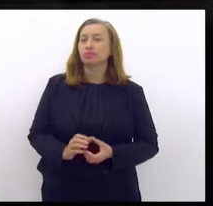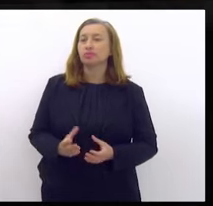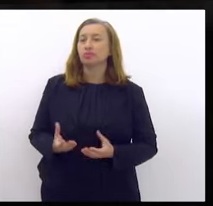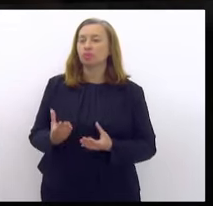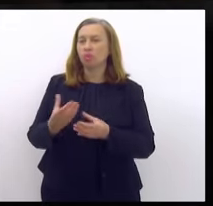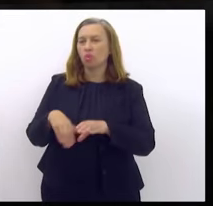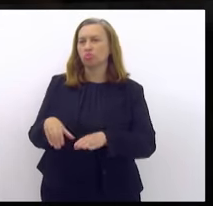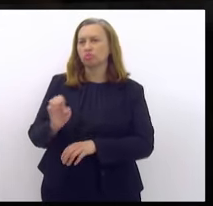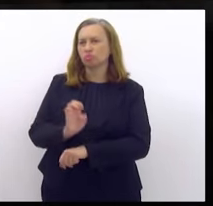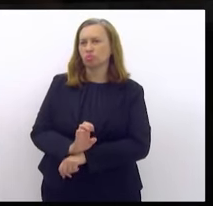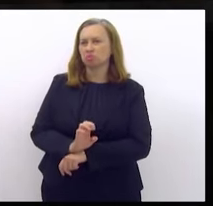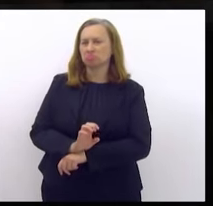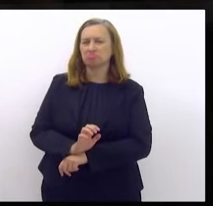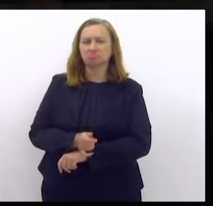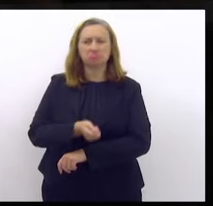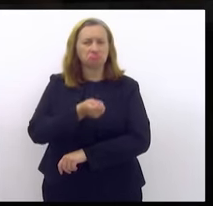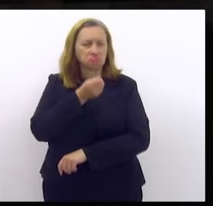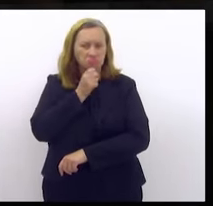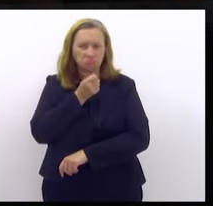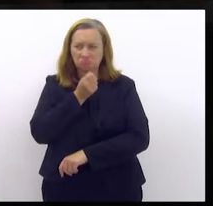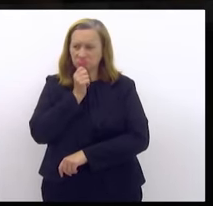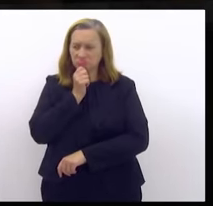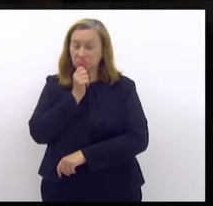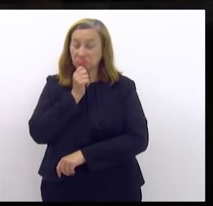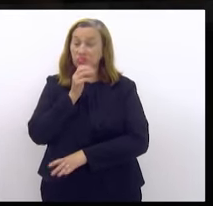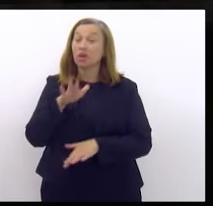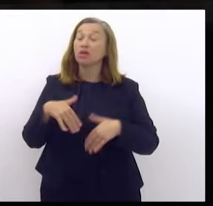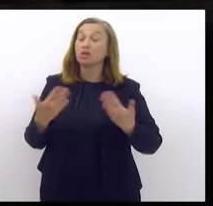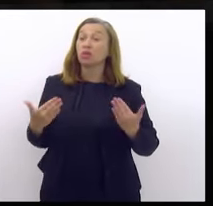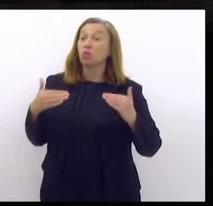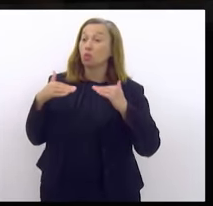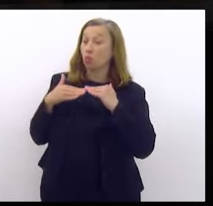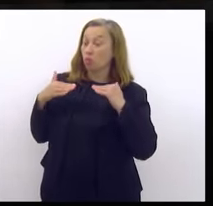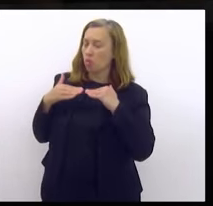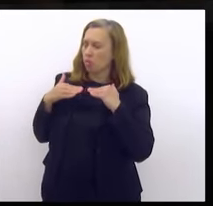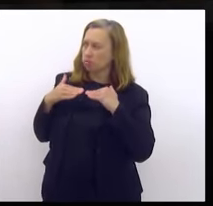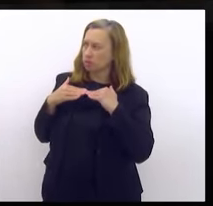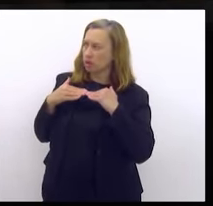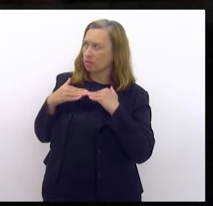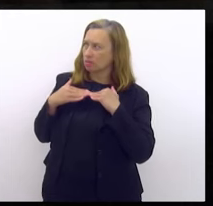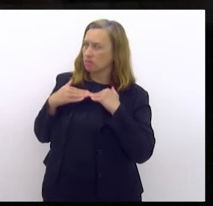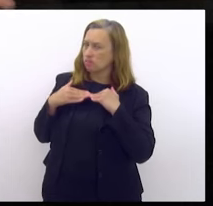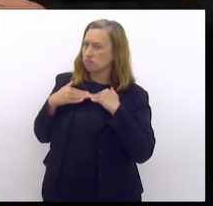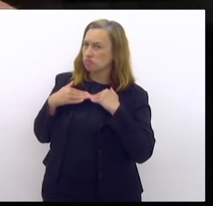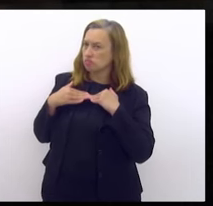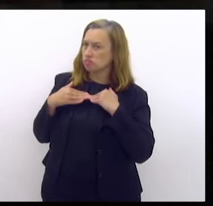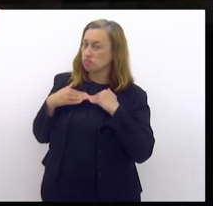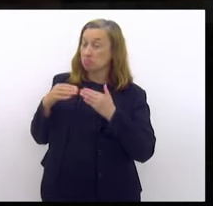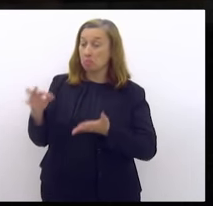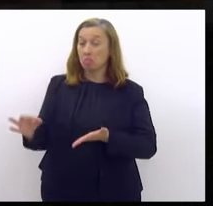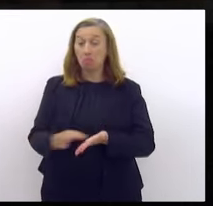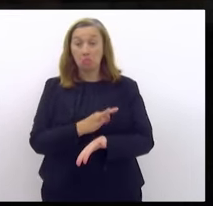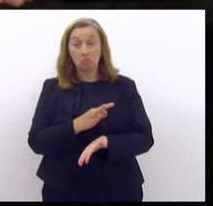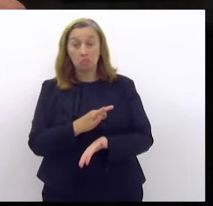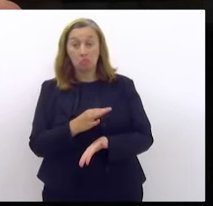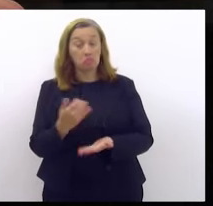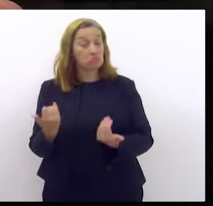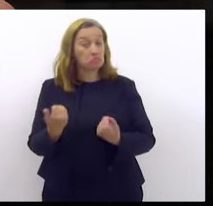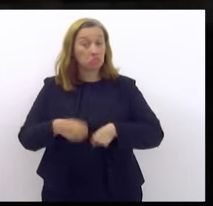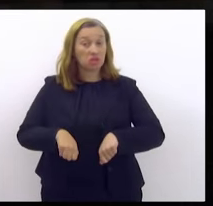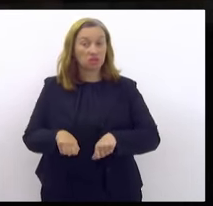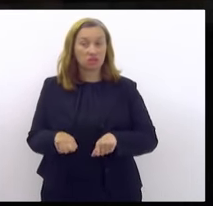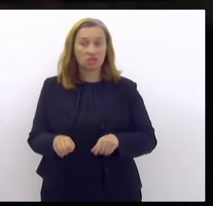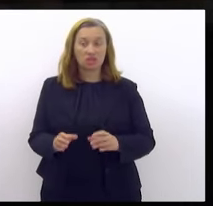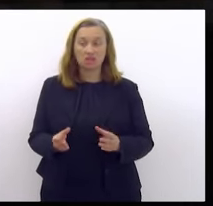Estado, praticamente nenhum. Então, concordar com isso é assinar embaixo que não precisa fazer